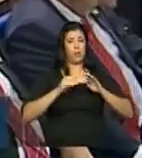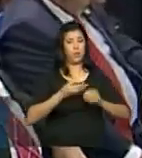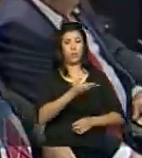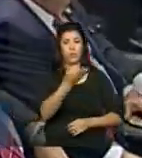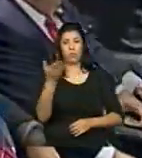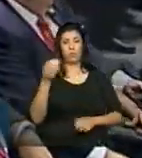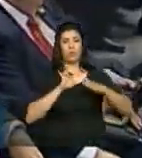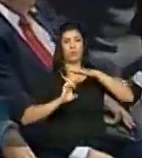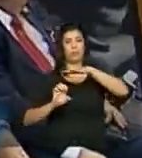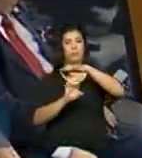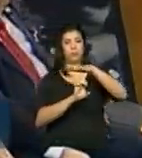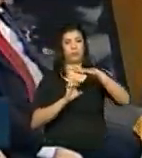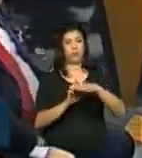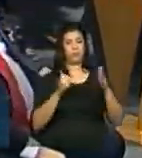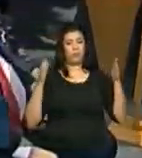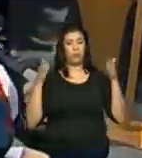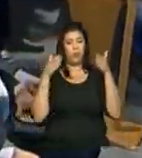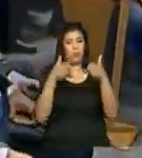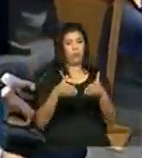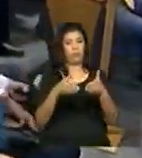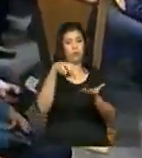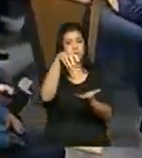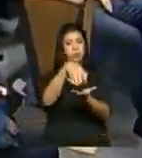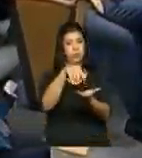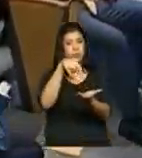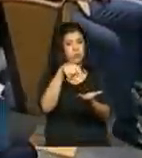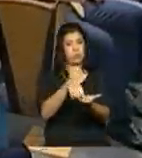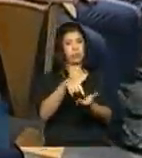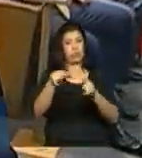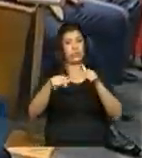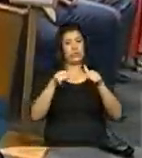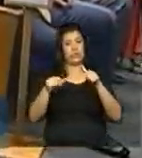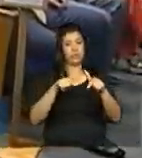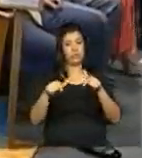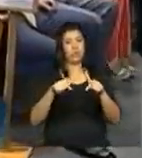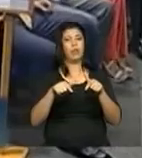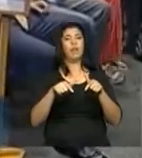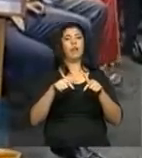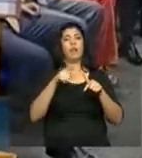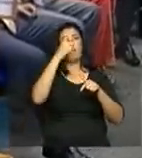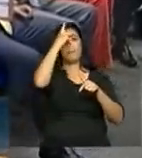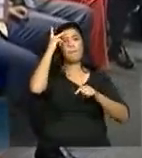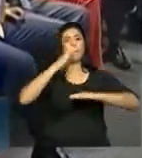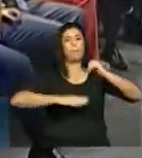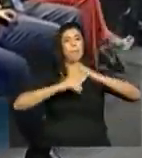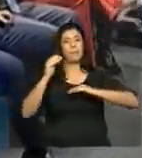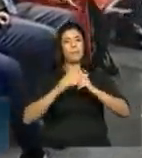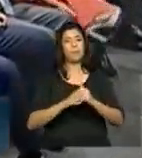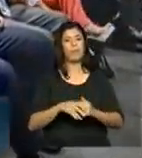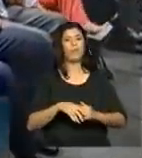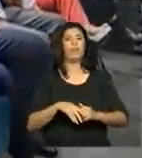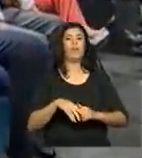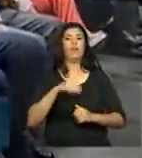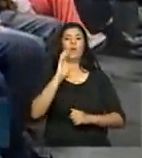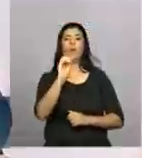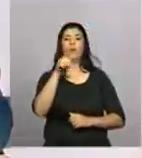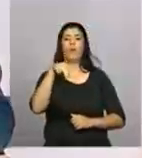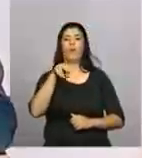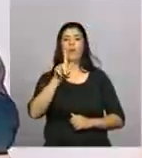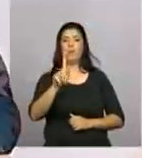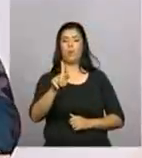empresários, setor empresarial, dos trabalhadores, das organizações não governamentais. Quero